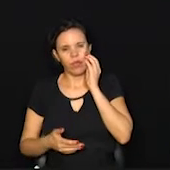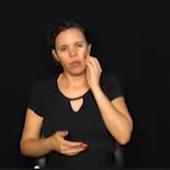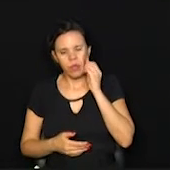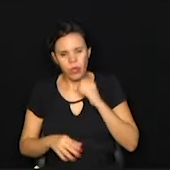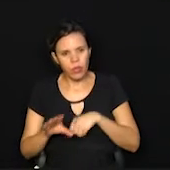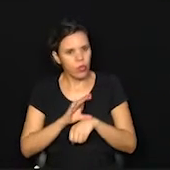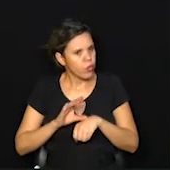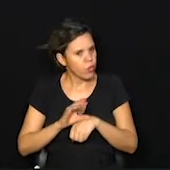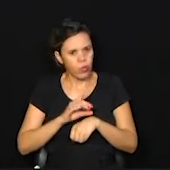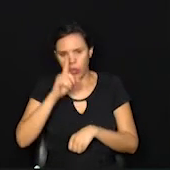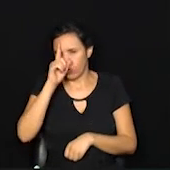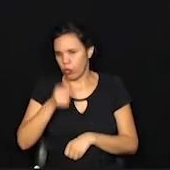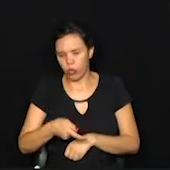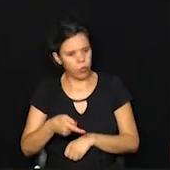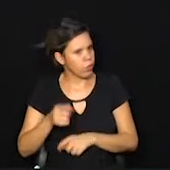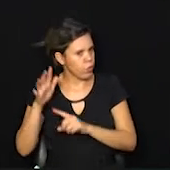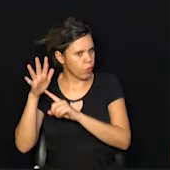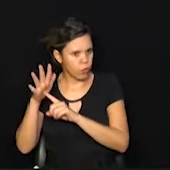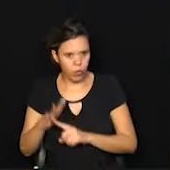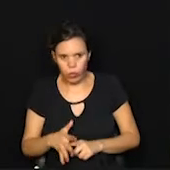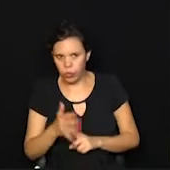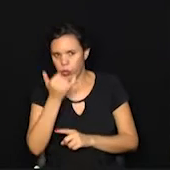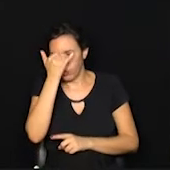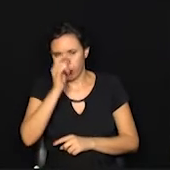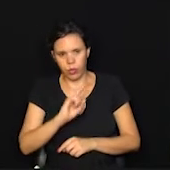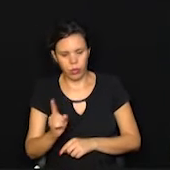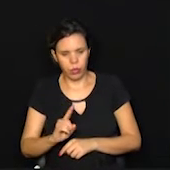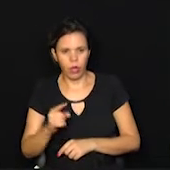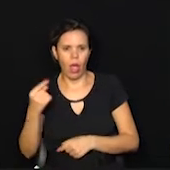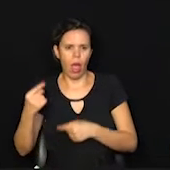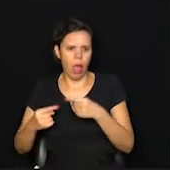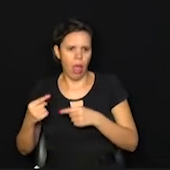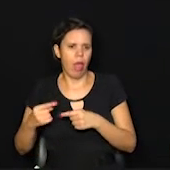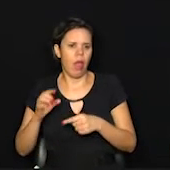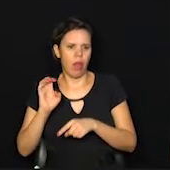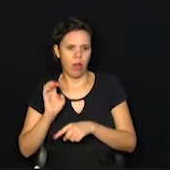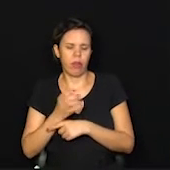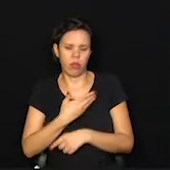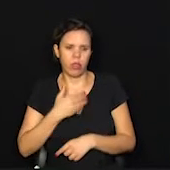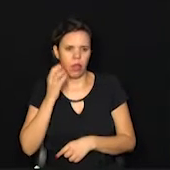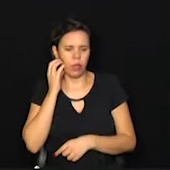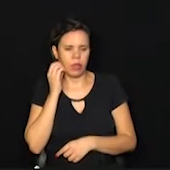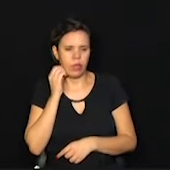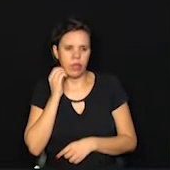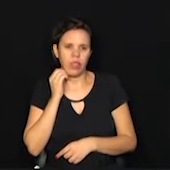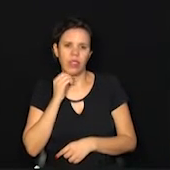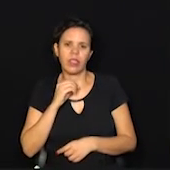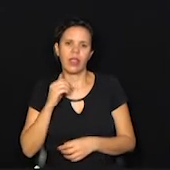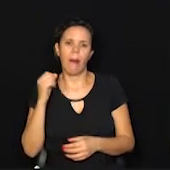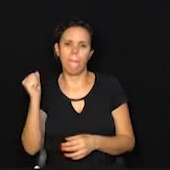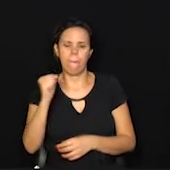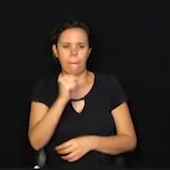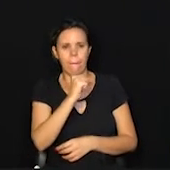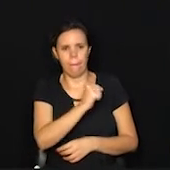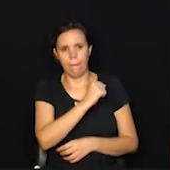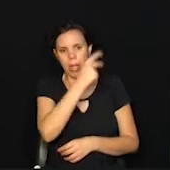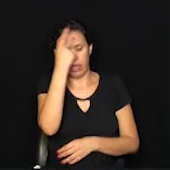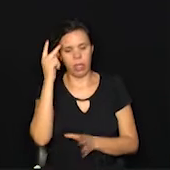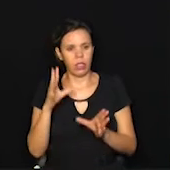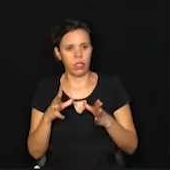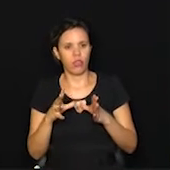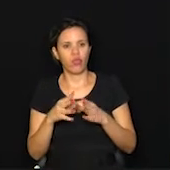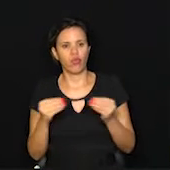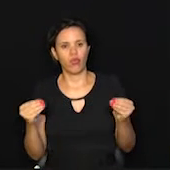constituição não mandava torturar mas era uma política de estado assassinar pessoas desaparecer